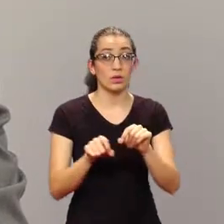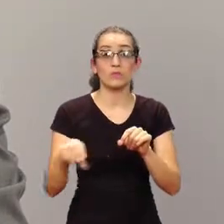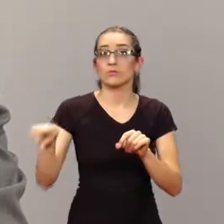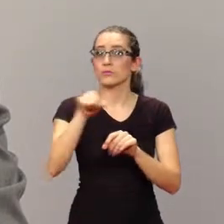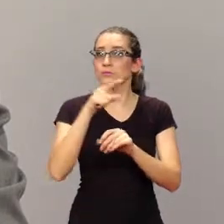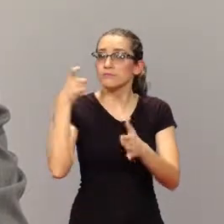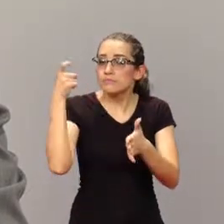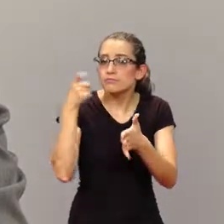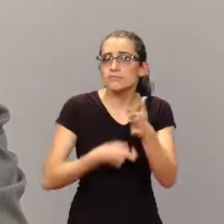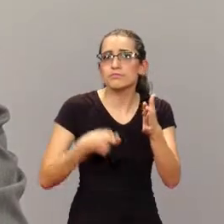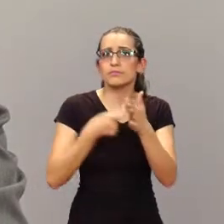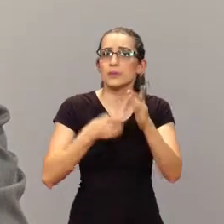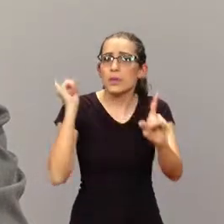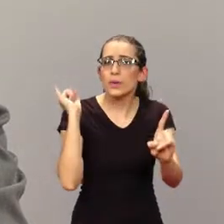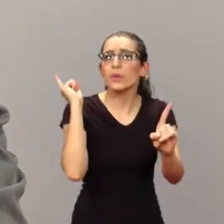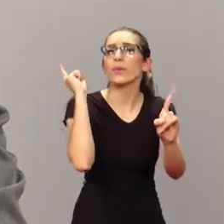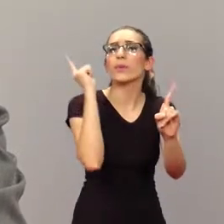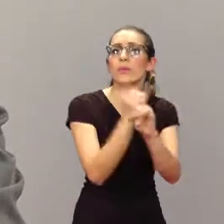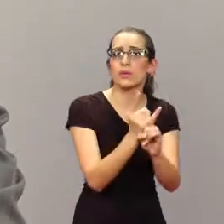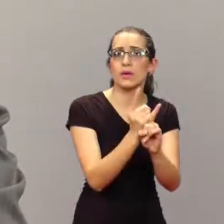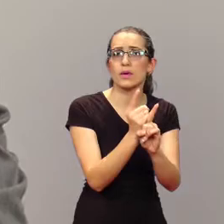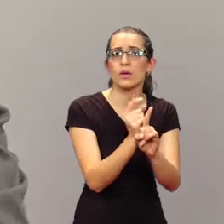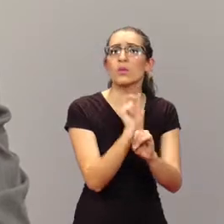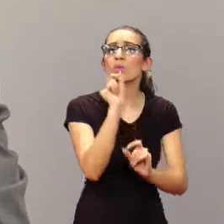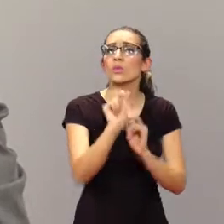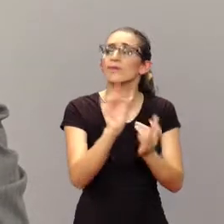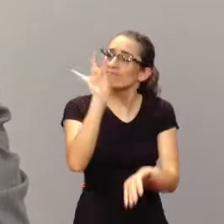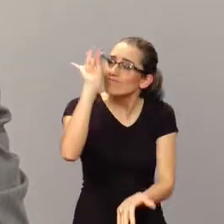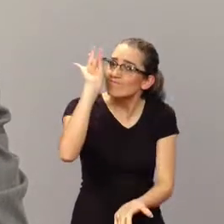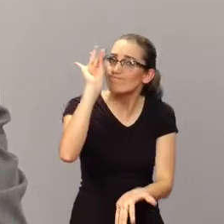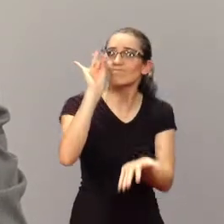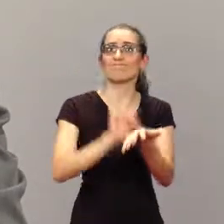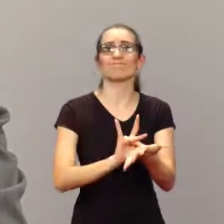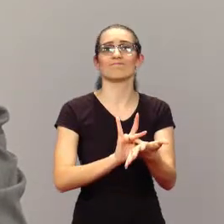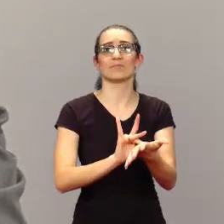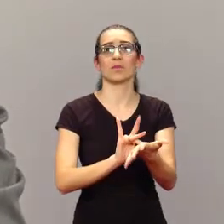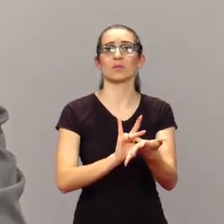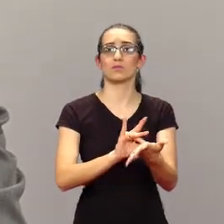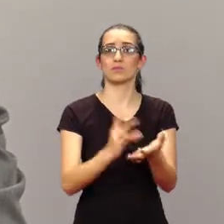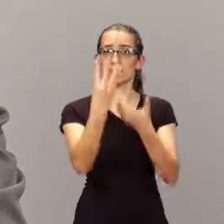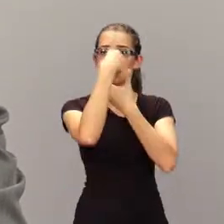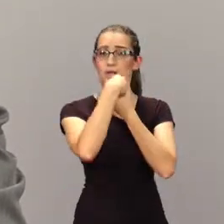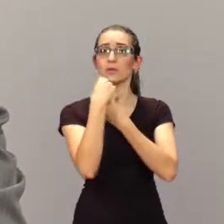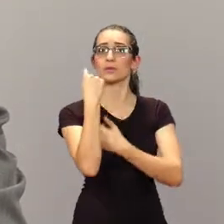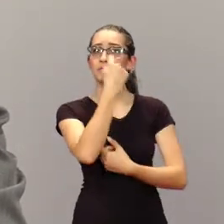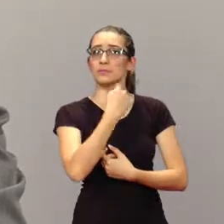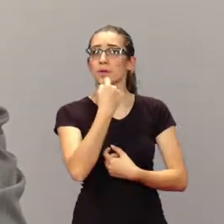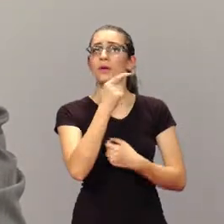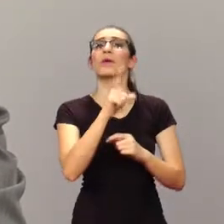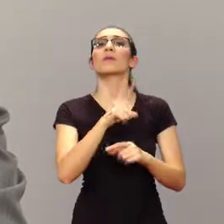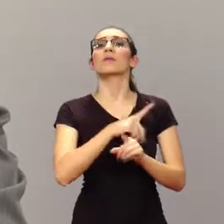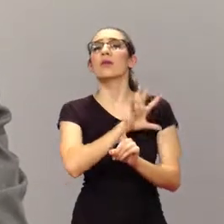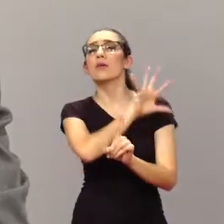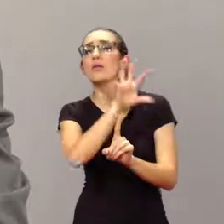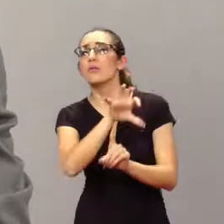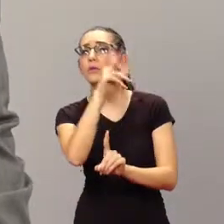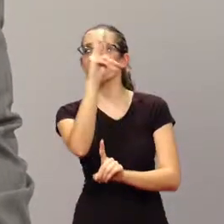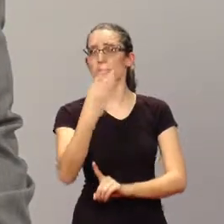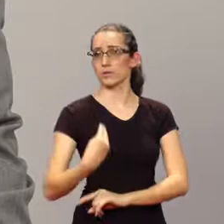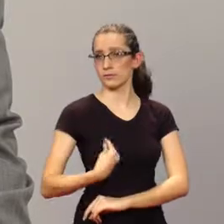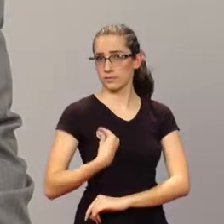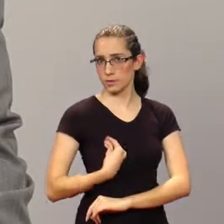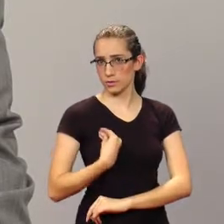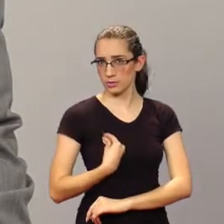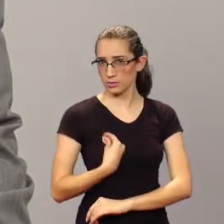que procure identificar o que realmente na sua condição bucal está impactando na